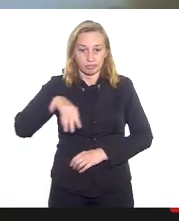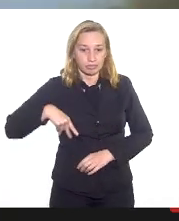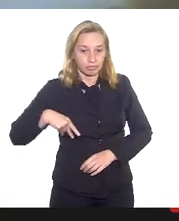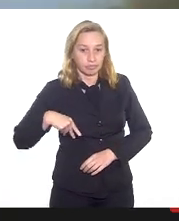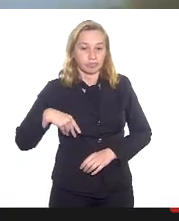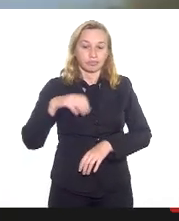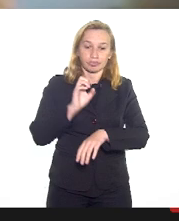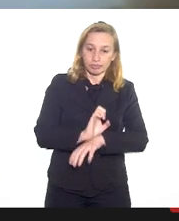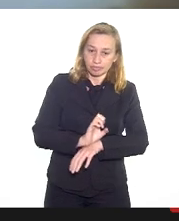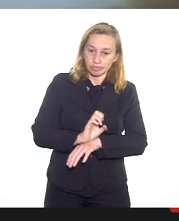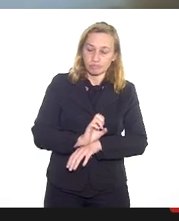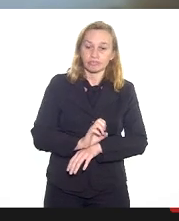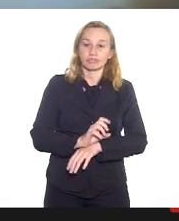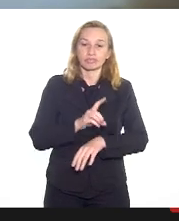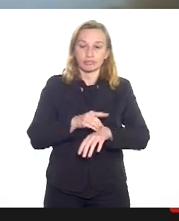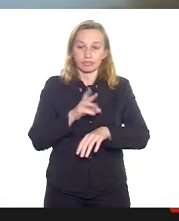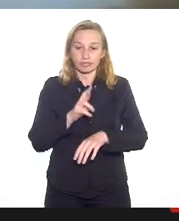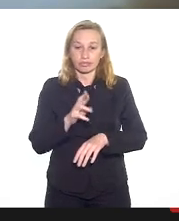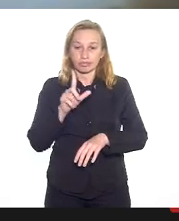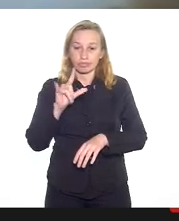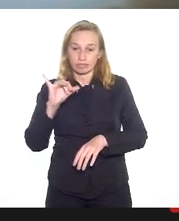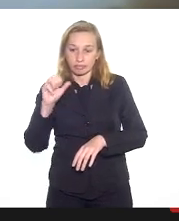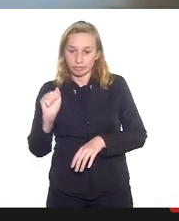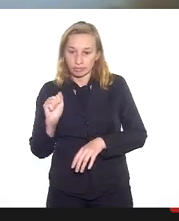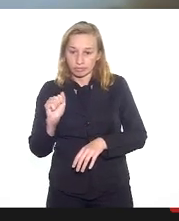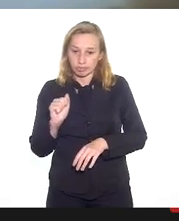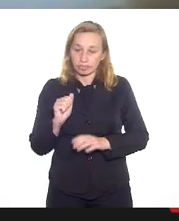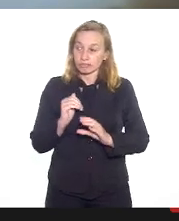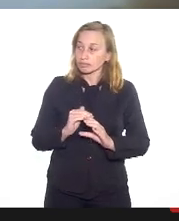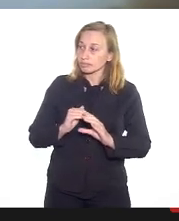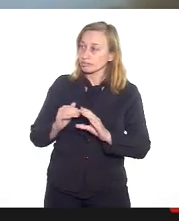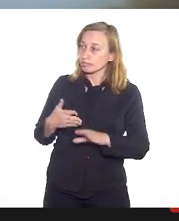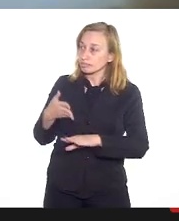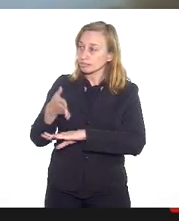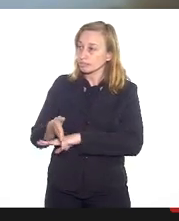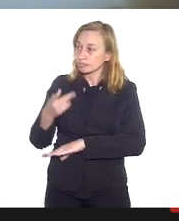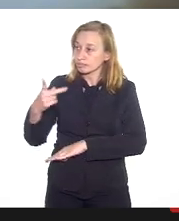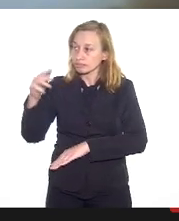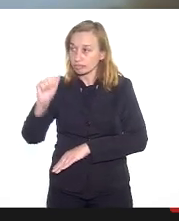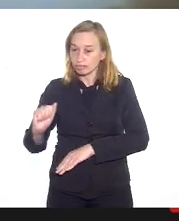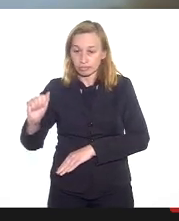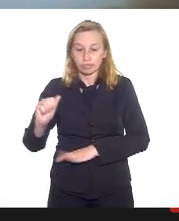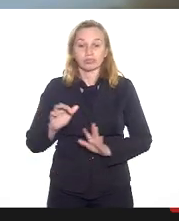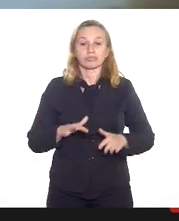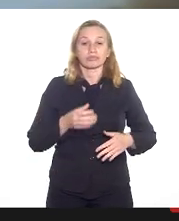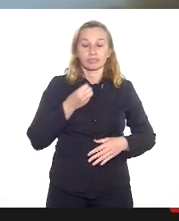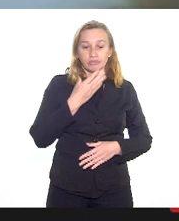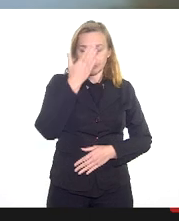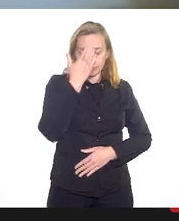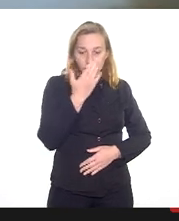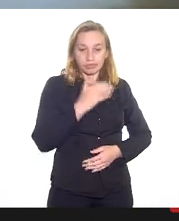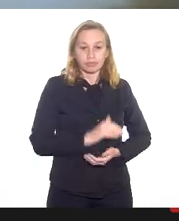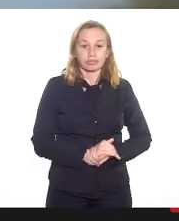ao doutor Luciano, que chegará a vossa senhoria. Bom, são